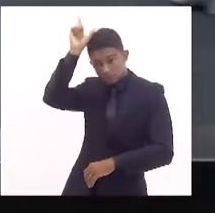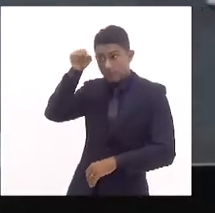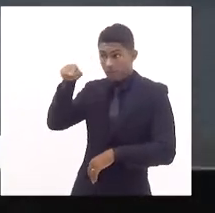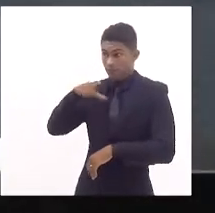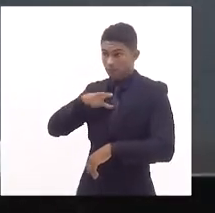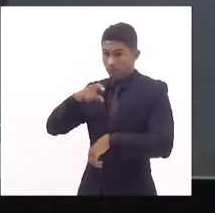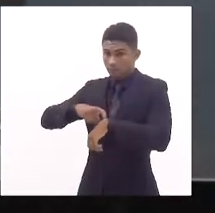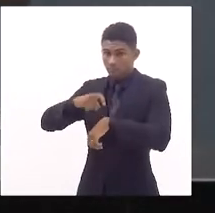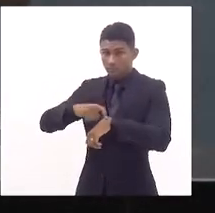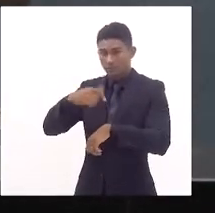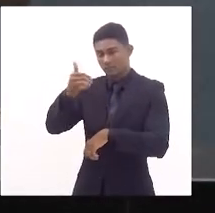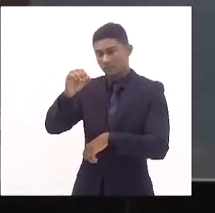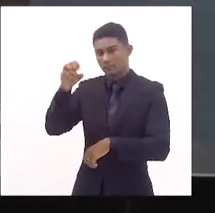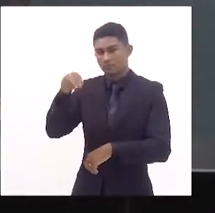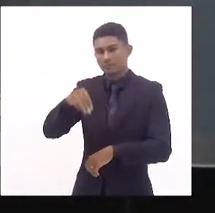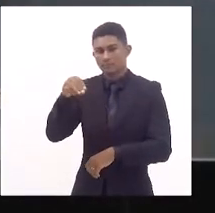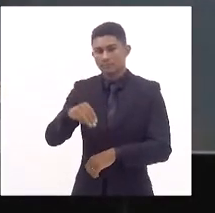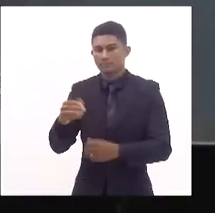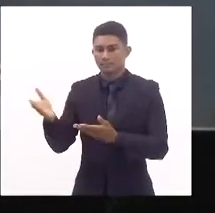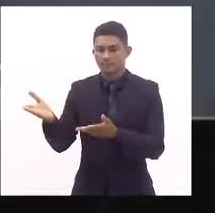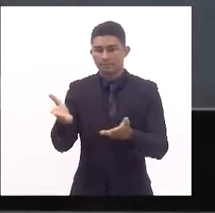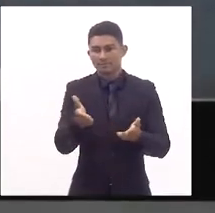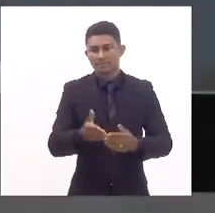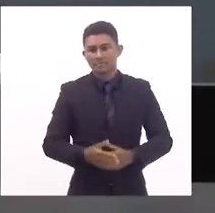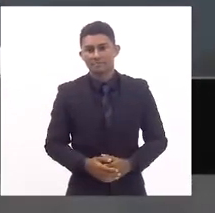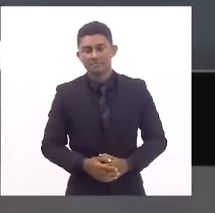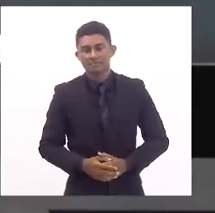minutos no tempo regimental